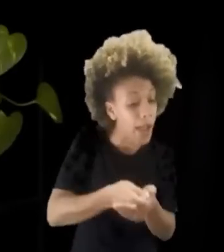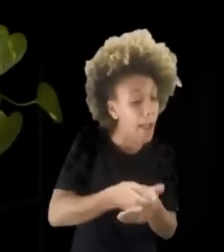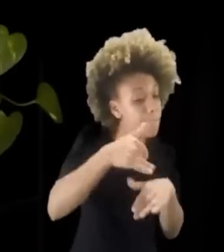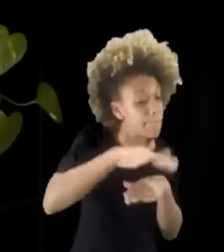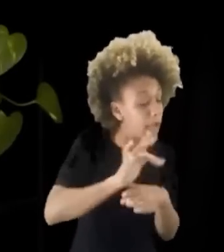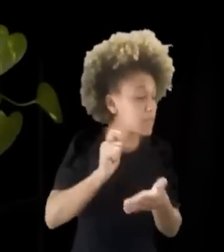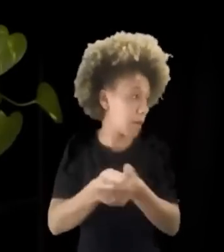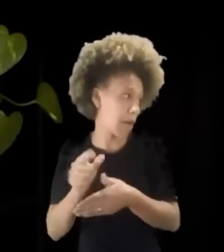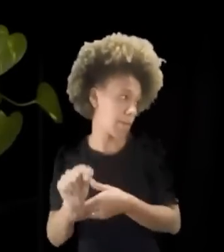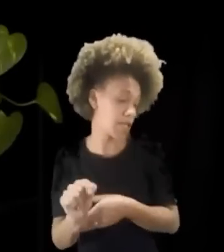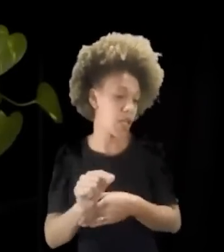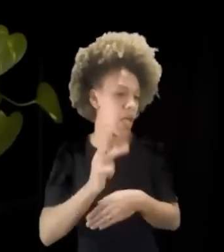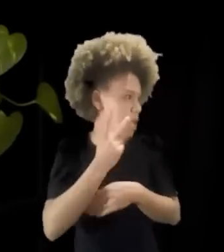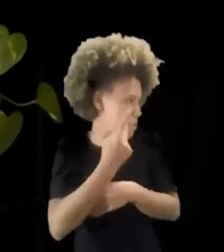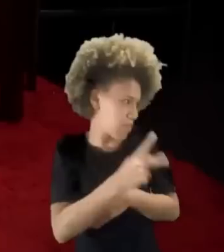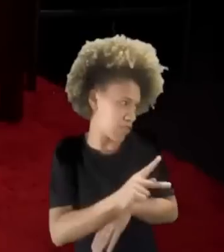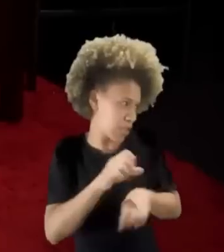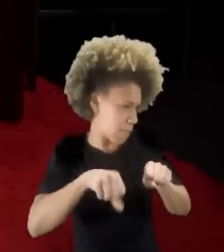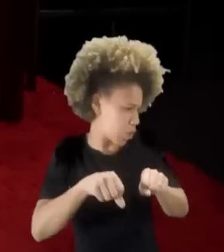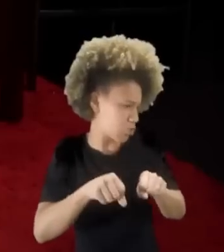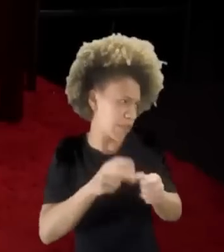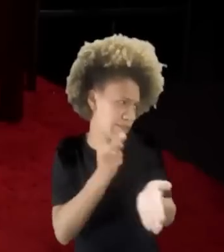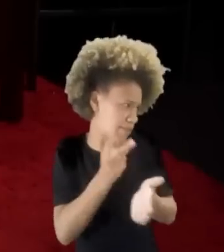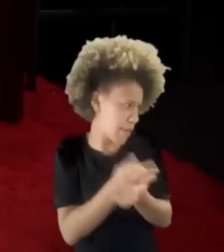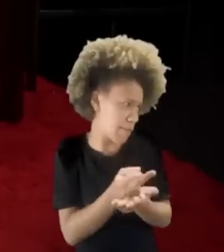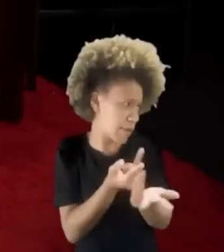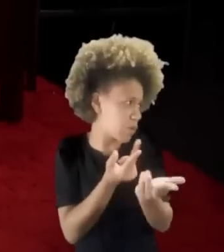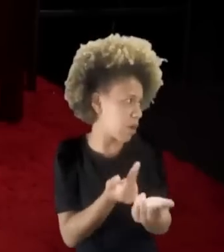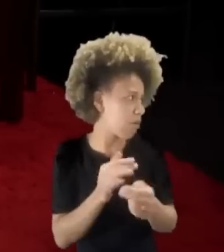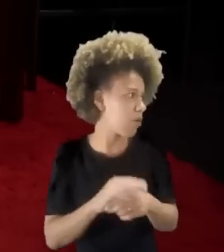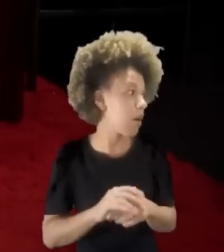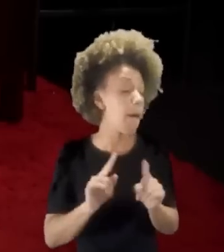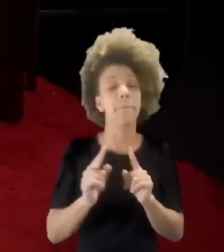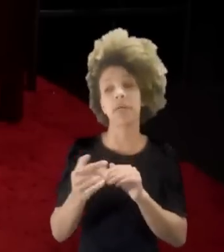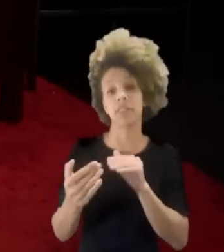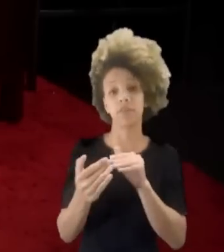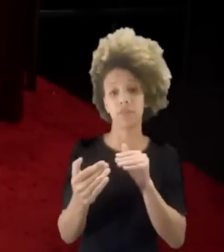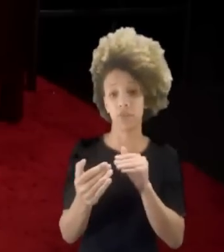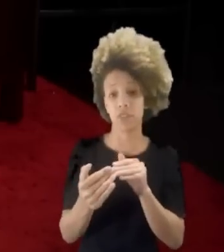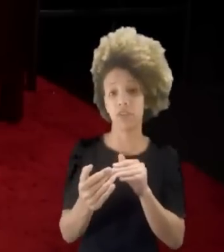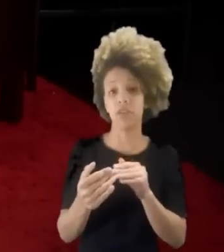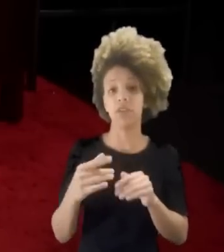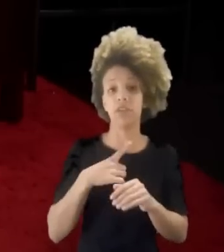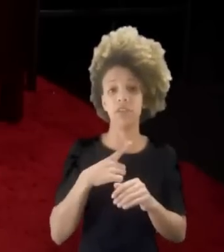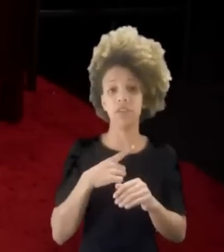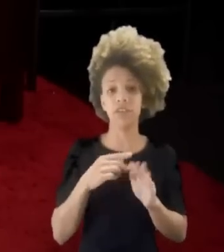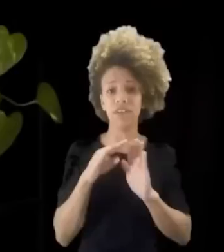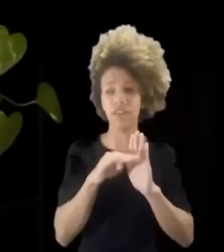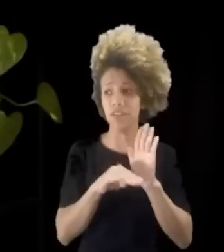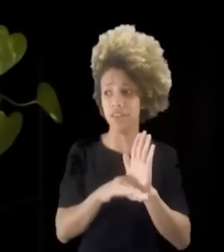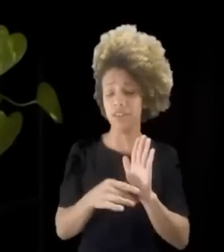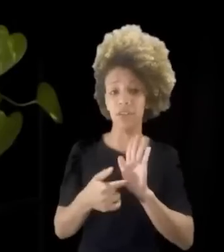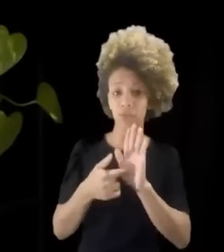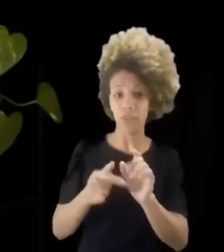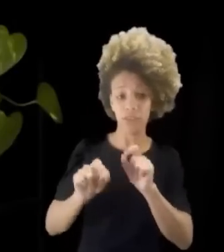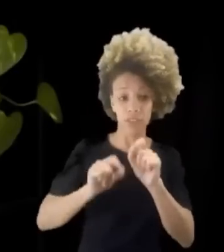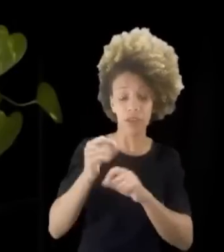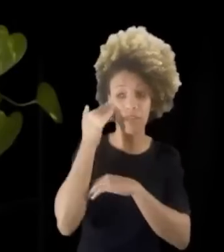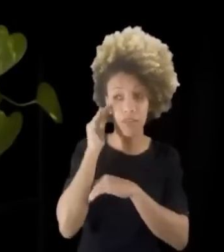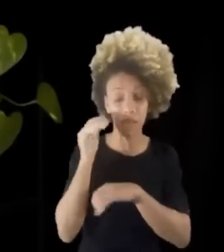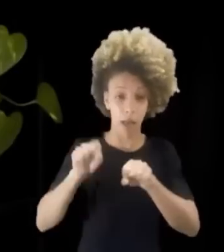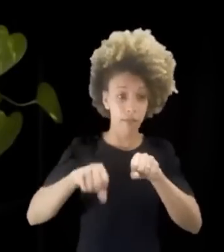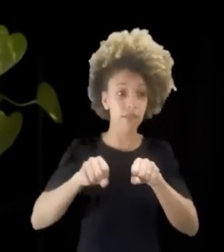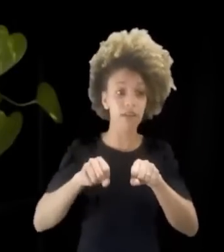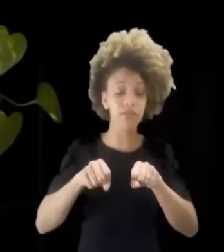e para você sempre a mesma coisa eu concordo eu concordo que a complicação que deve ter E aí o que ele entender tipo a